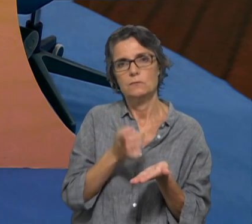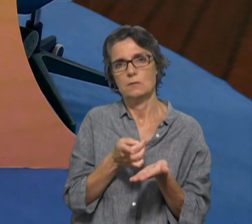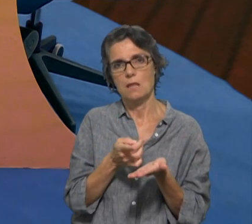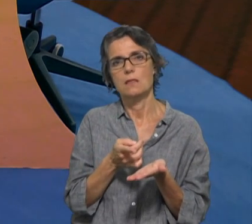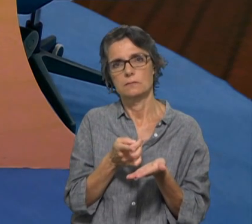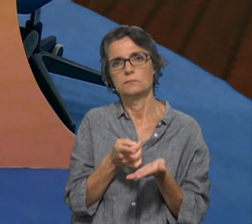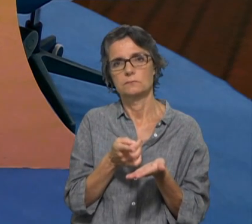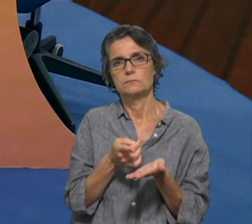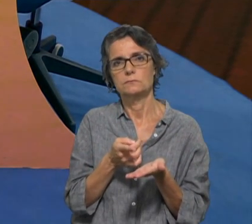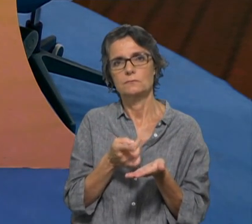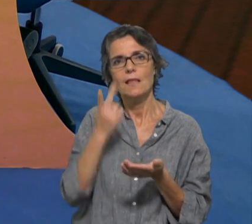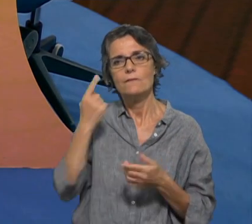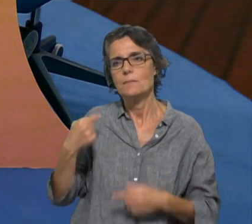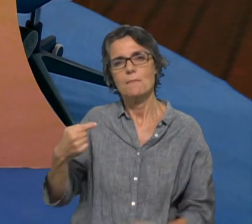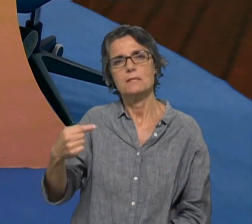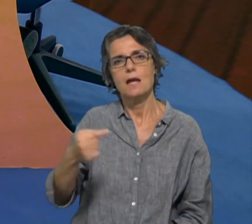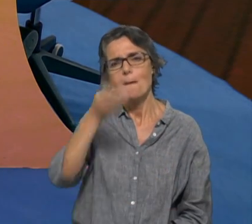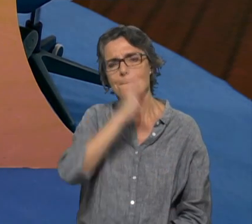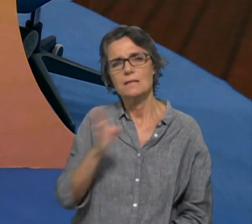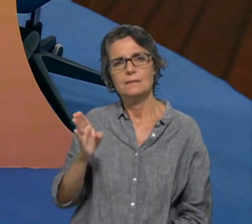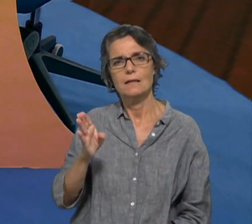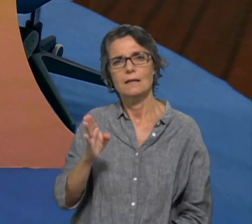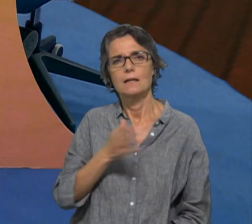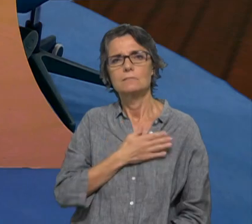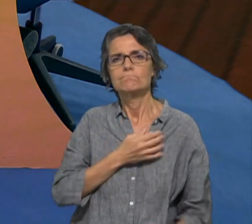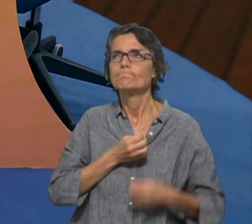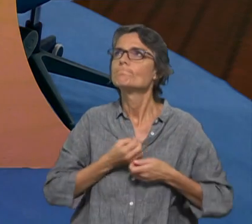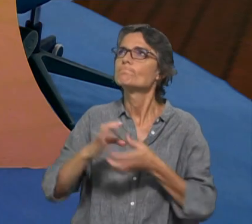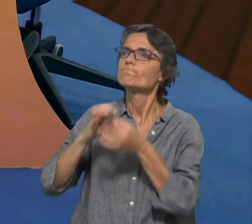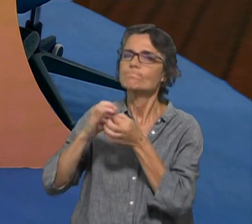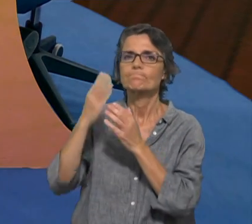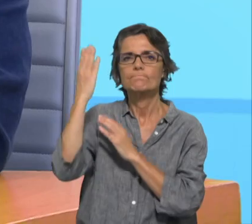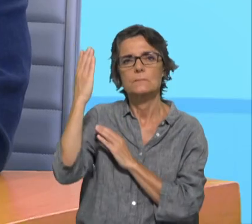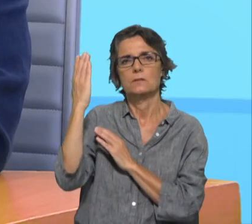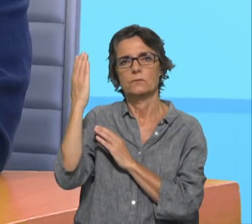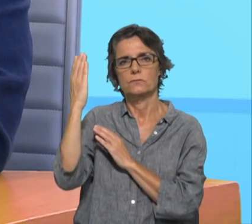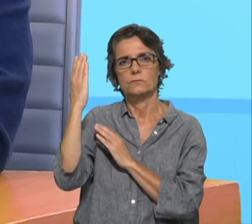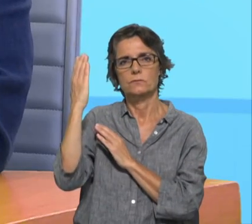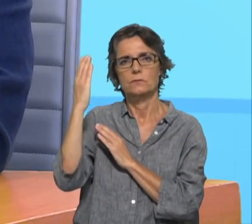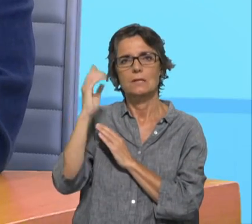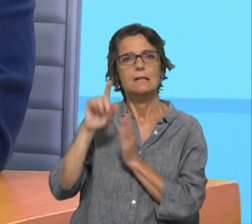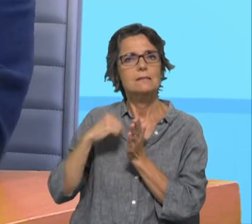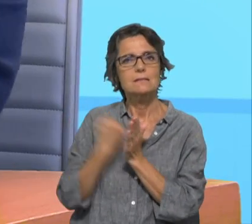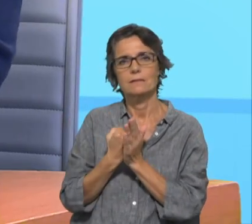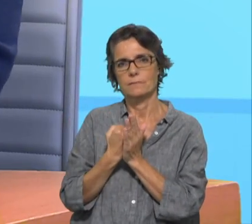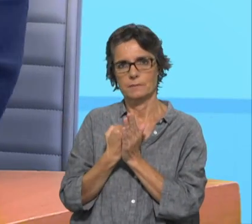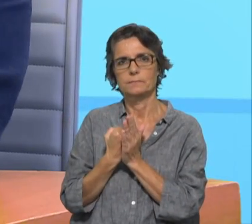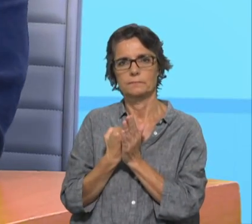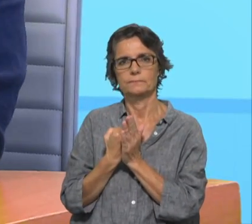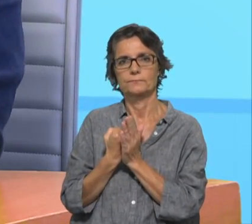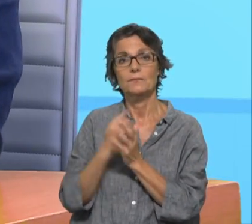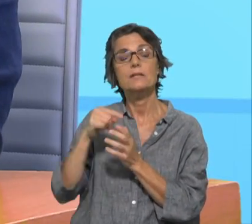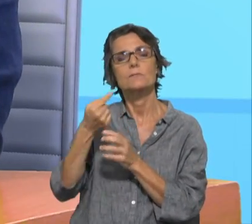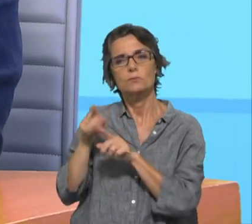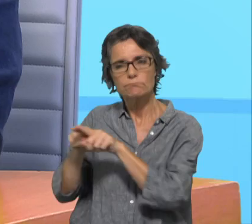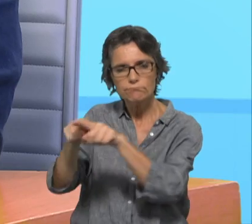seja a expressão de uma vida entregue a Deus, em primeiro lugar, tê-lo como referente na nossa vida, Senhor da nossa vida, mas depois entregue aos